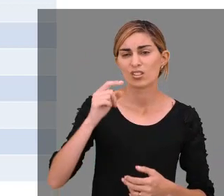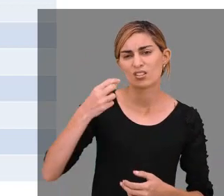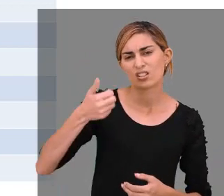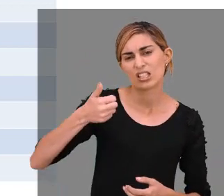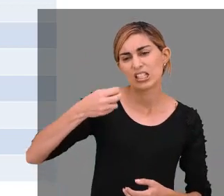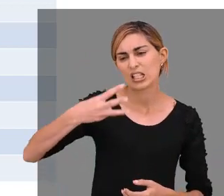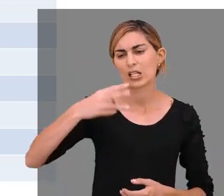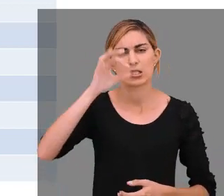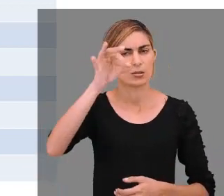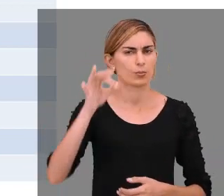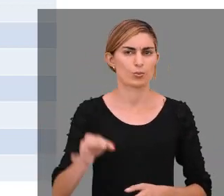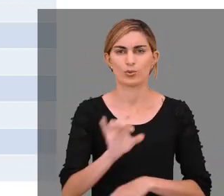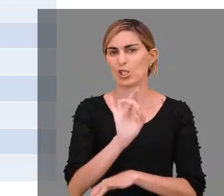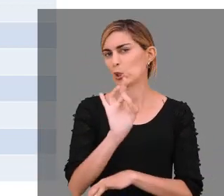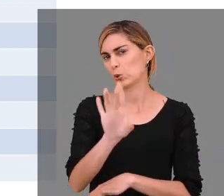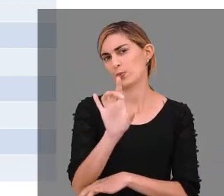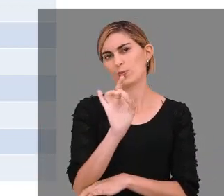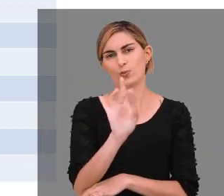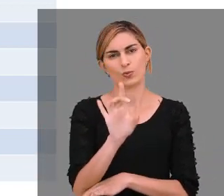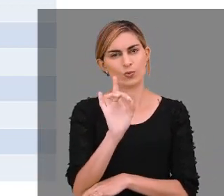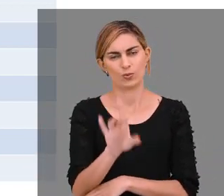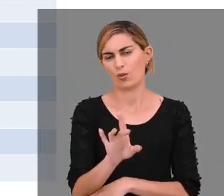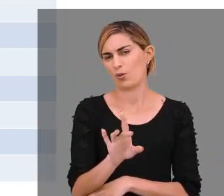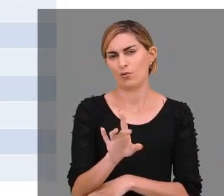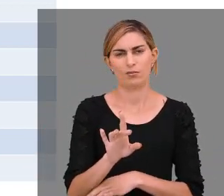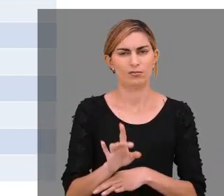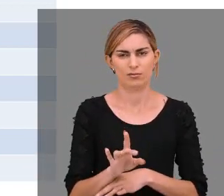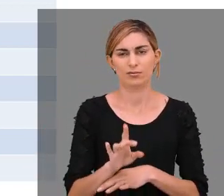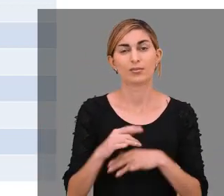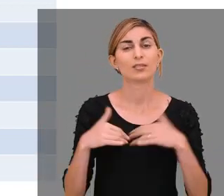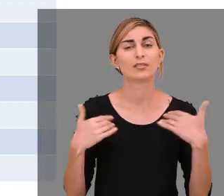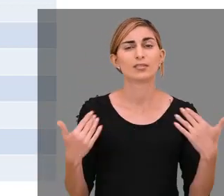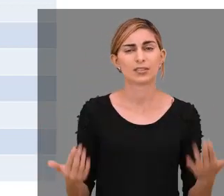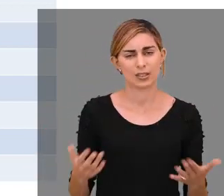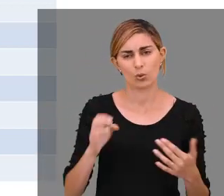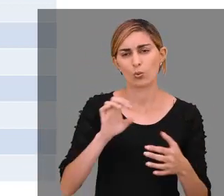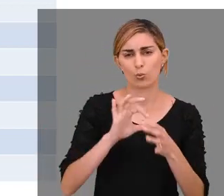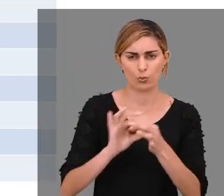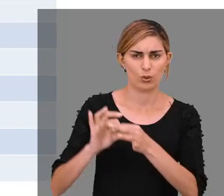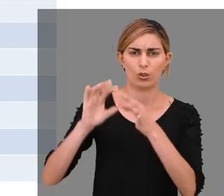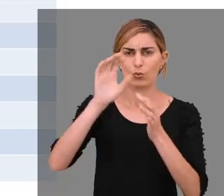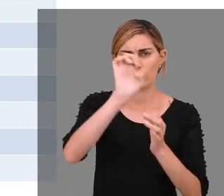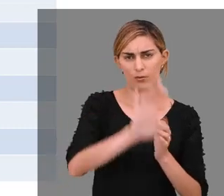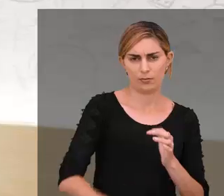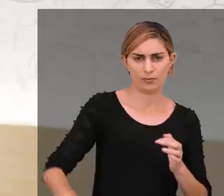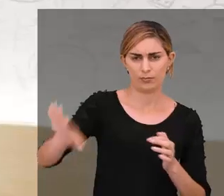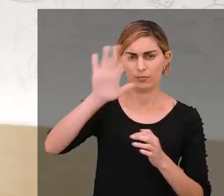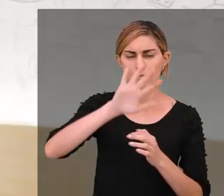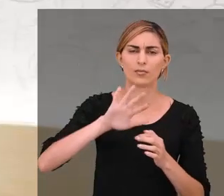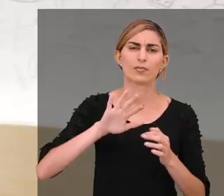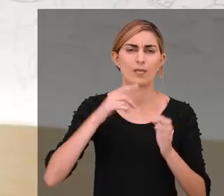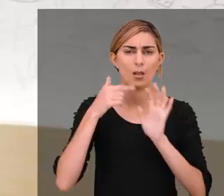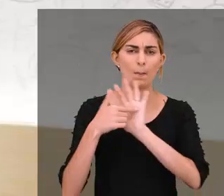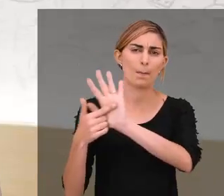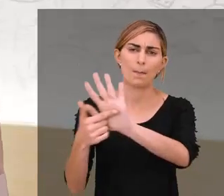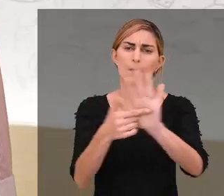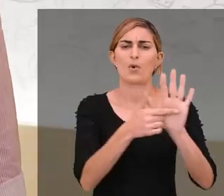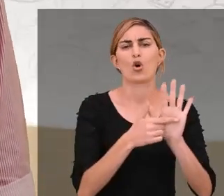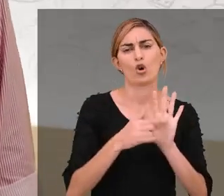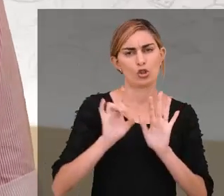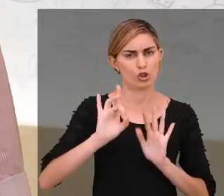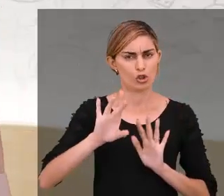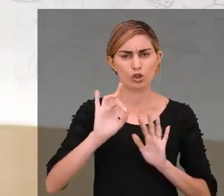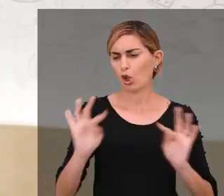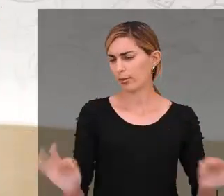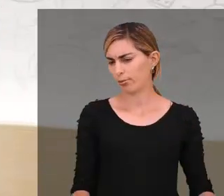apenas 13% dos nossos resíduos urbanos. Então, a União Europeia eu coloquei como exemplo porque serve para mostrar que não